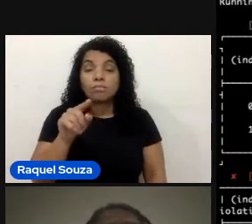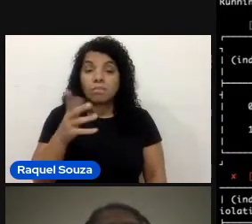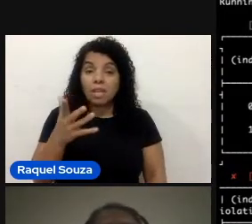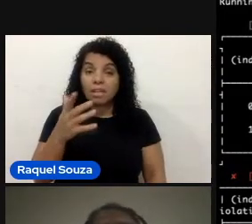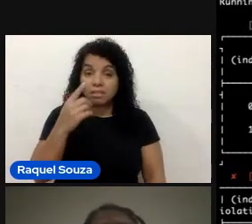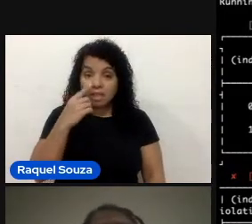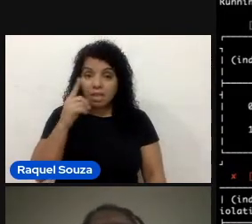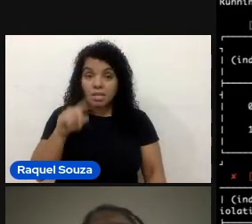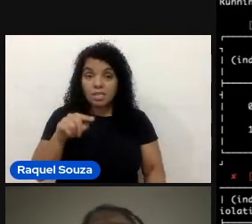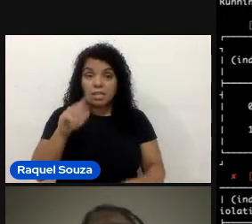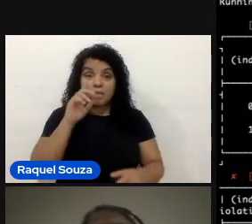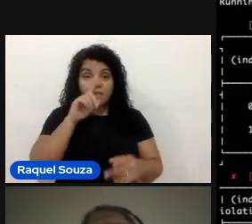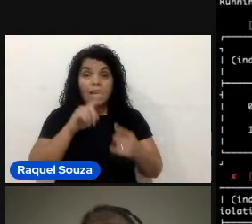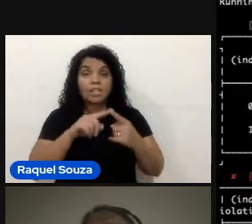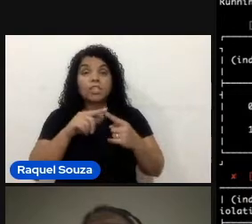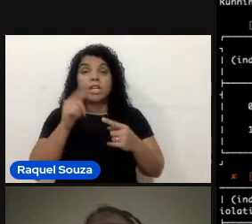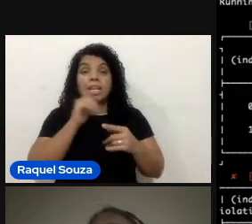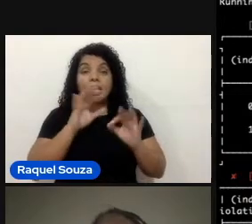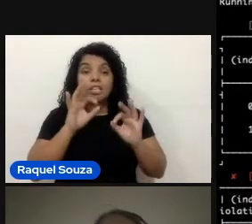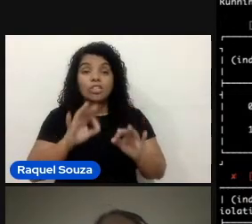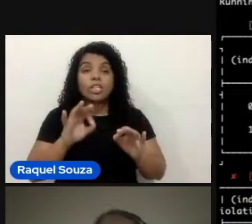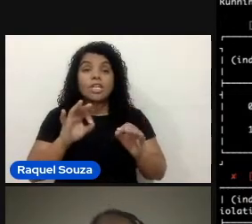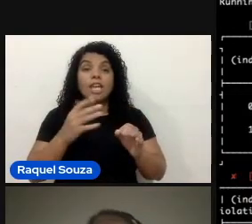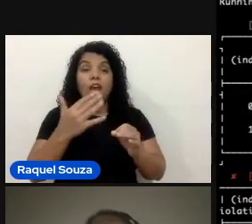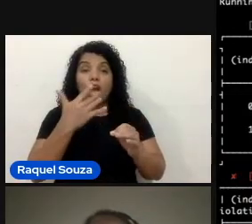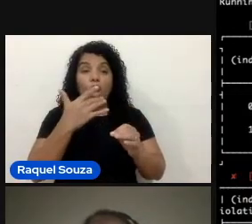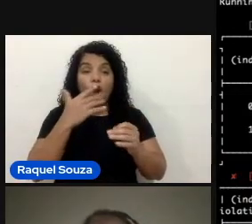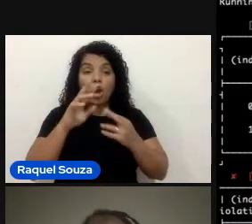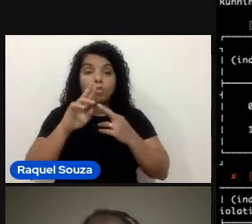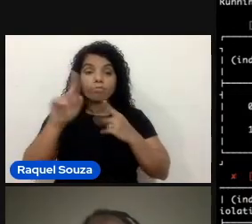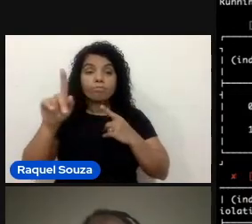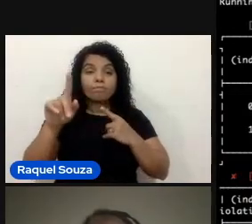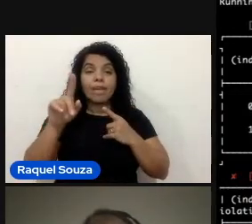Descrição. Garantir que o contraste entre elementos